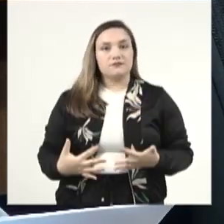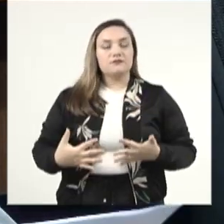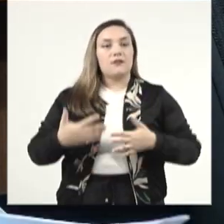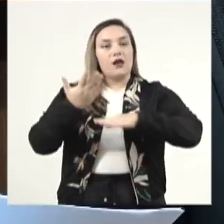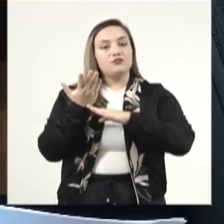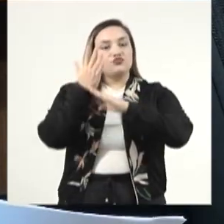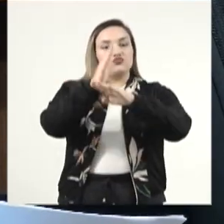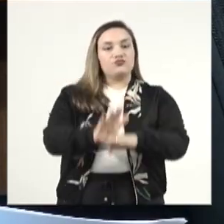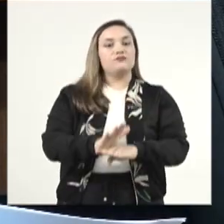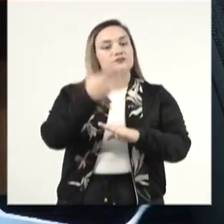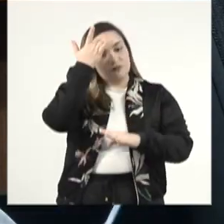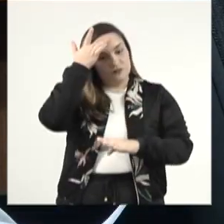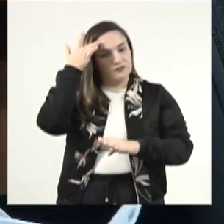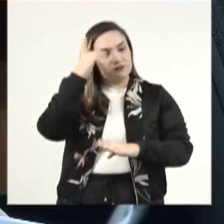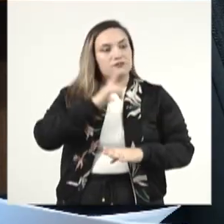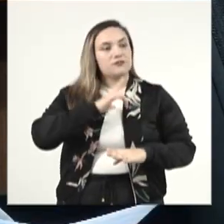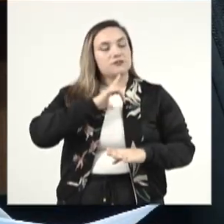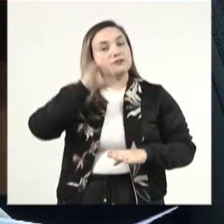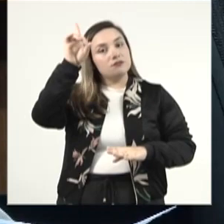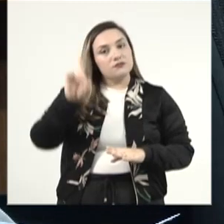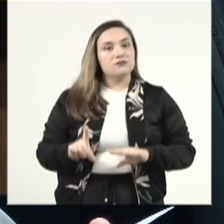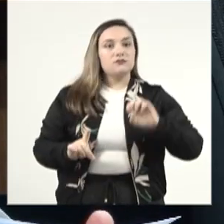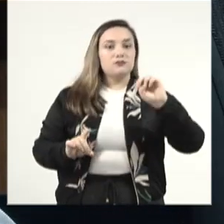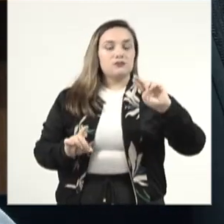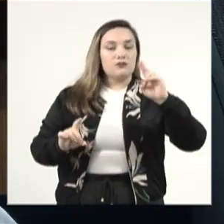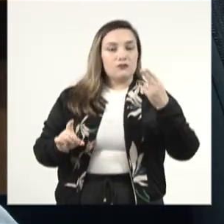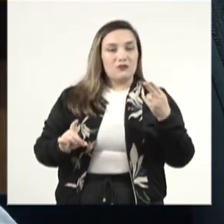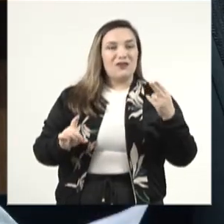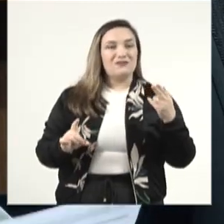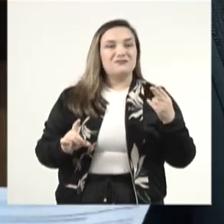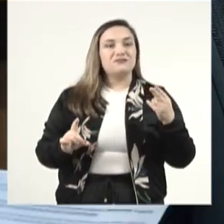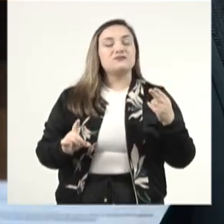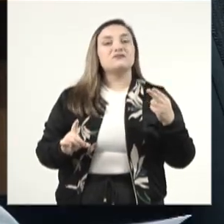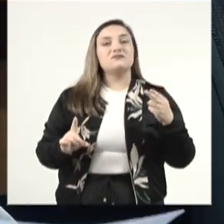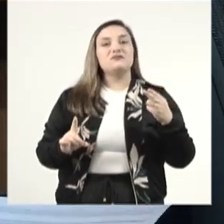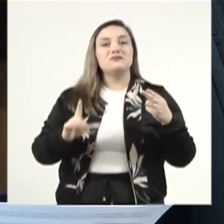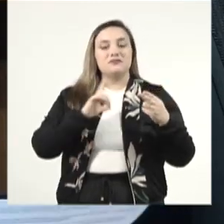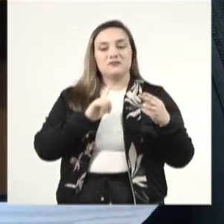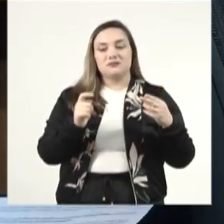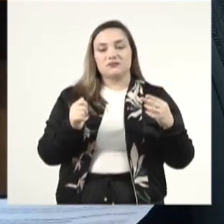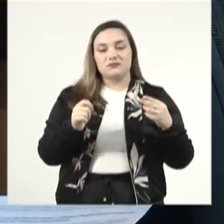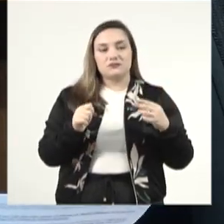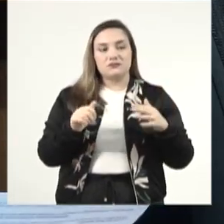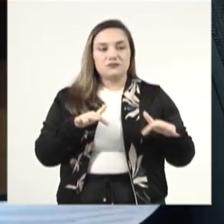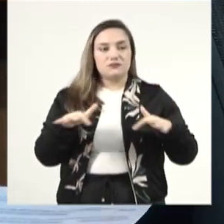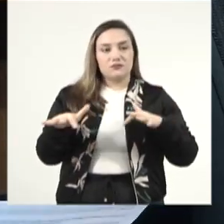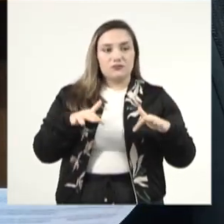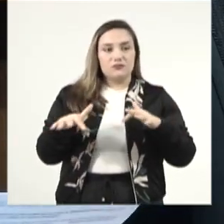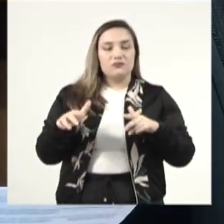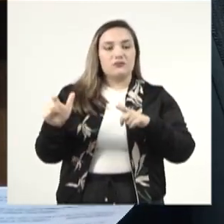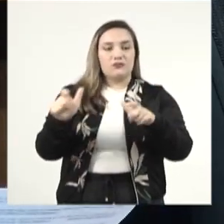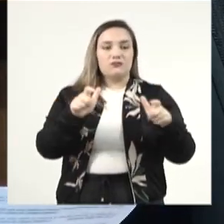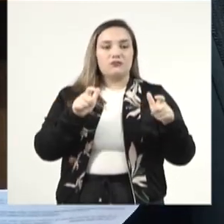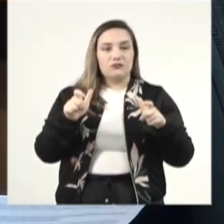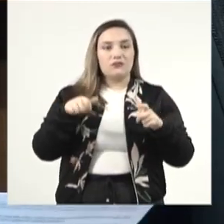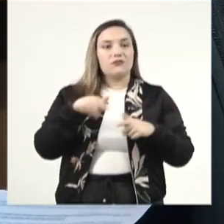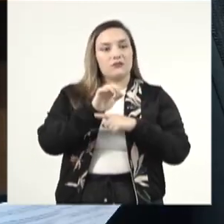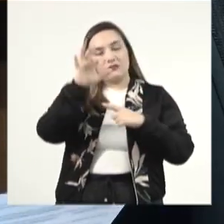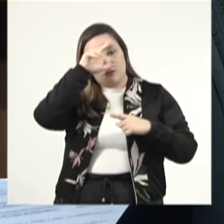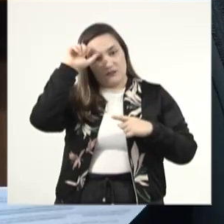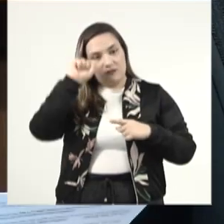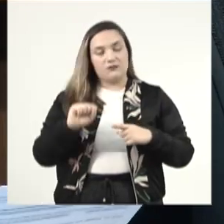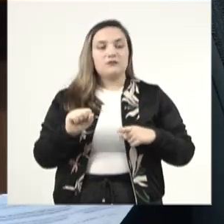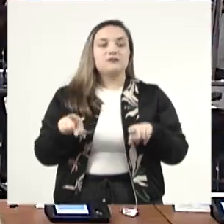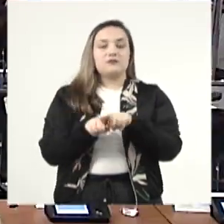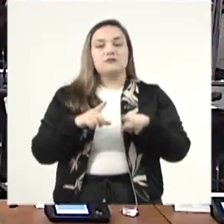auxílio às pessoas com deficiência ou mobilidade reduzida nos estabelecimentos comerciais do Estado de Mato Grosso